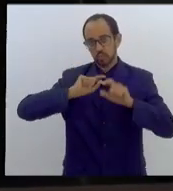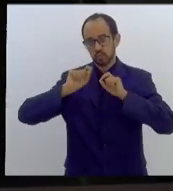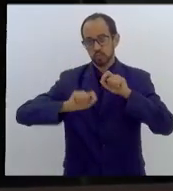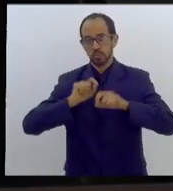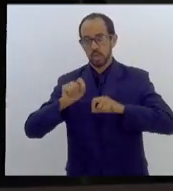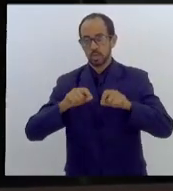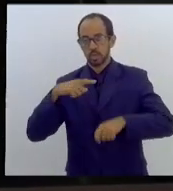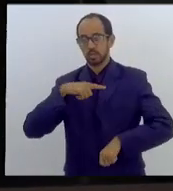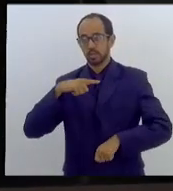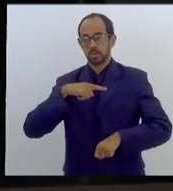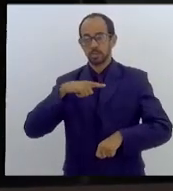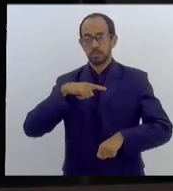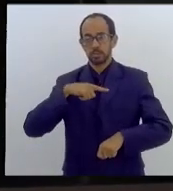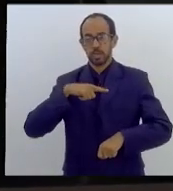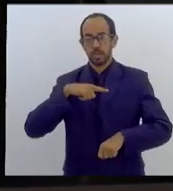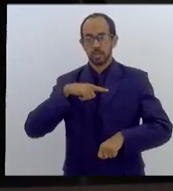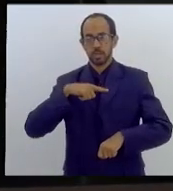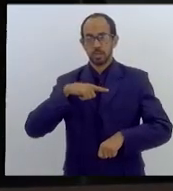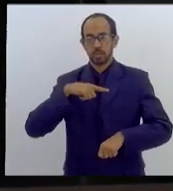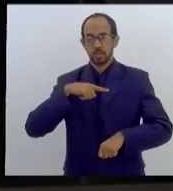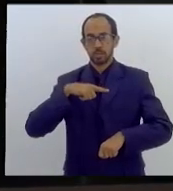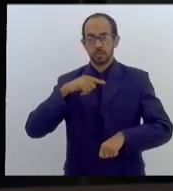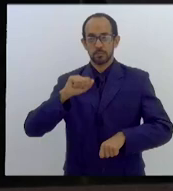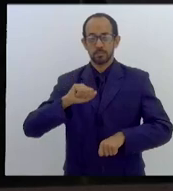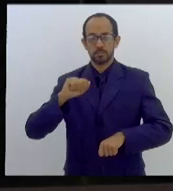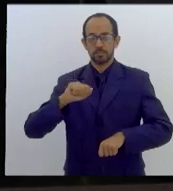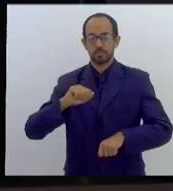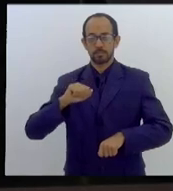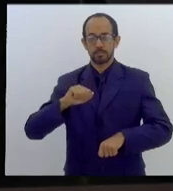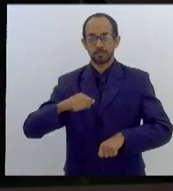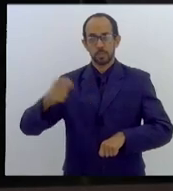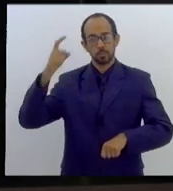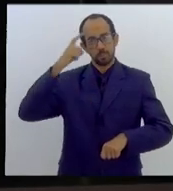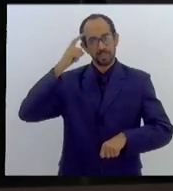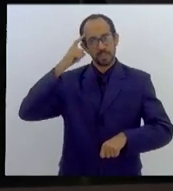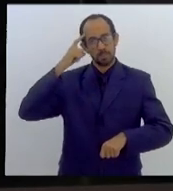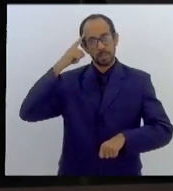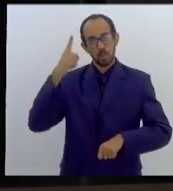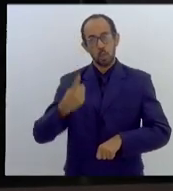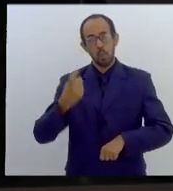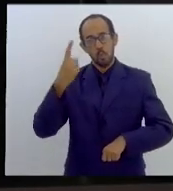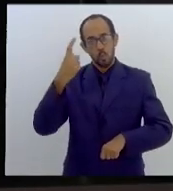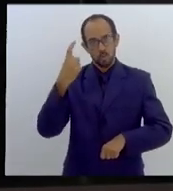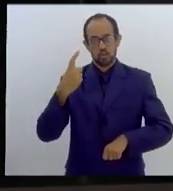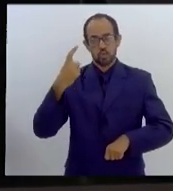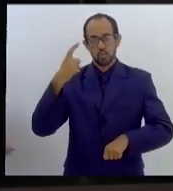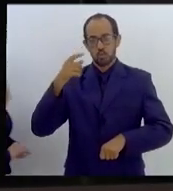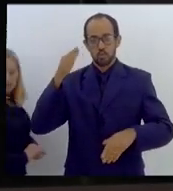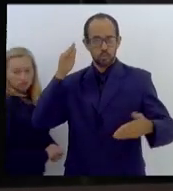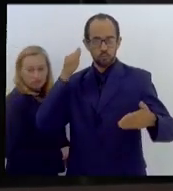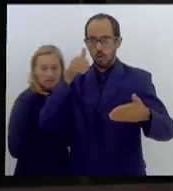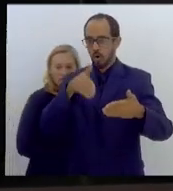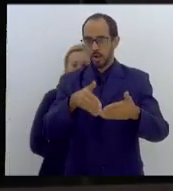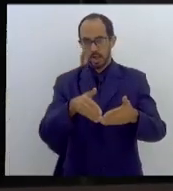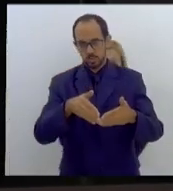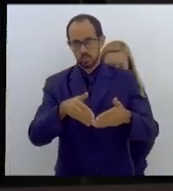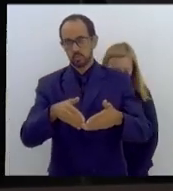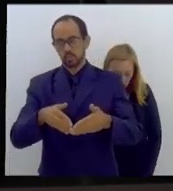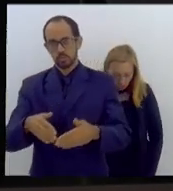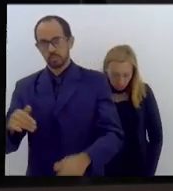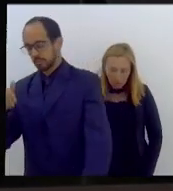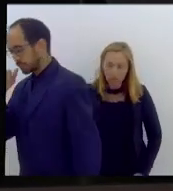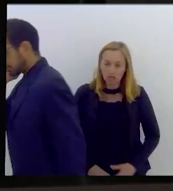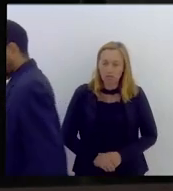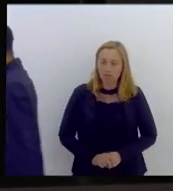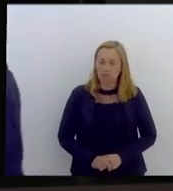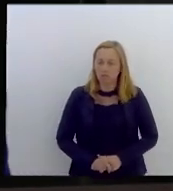que têm um pensamento único em torno de como esse